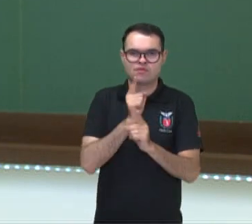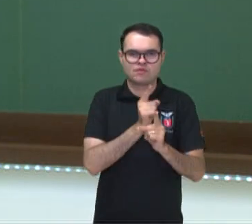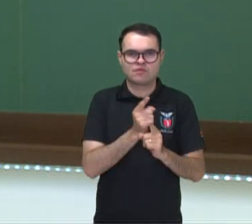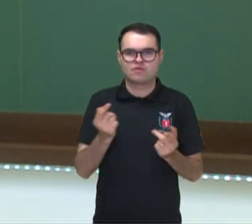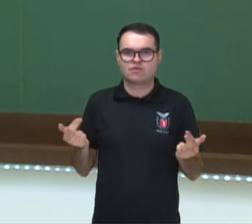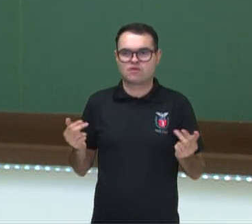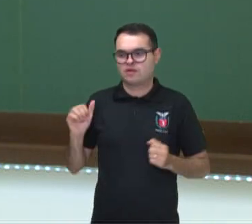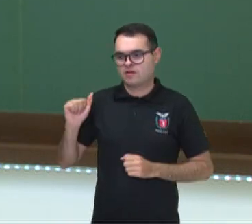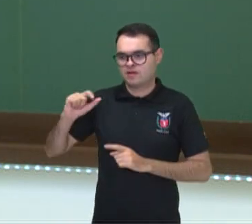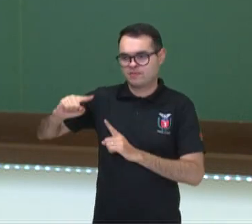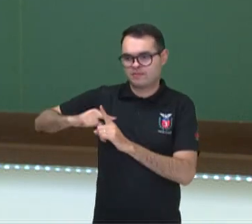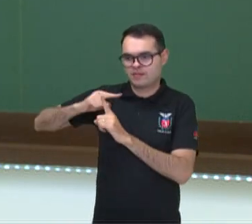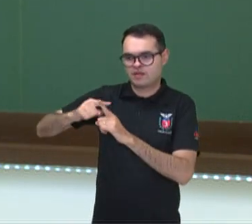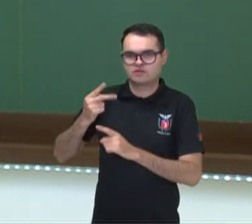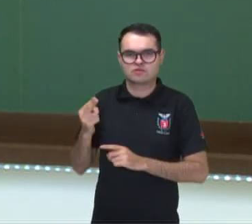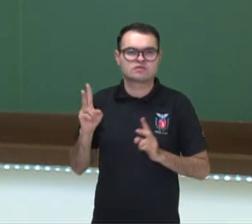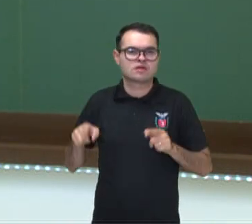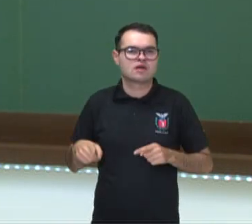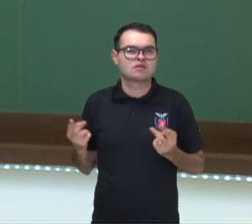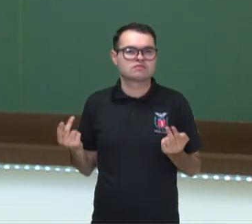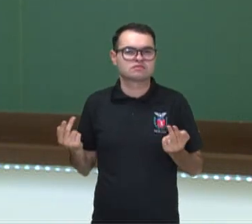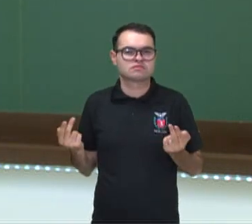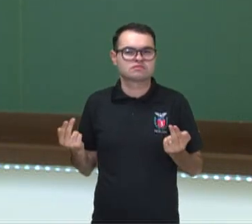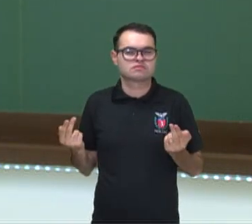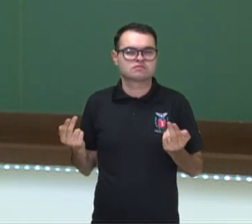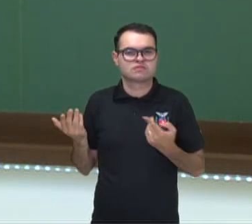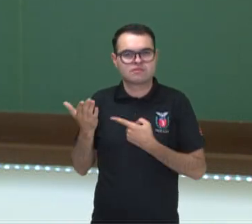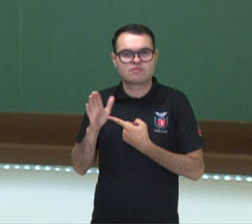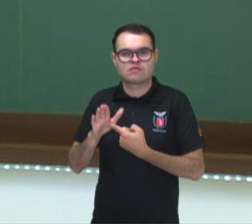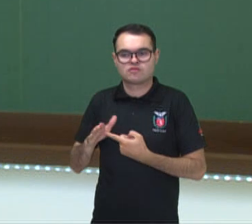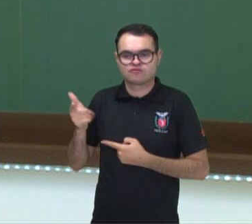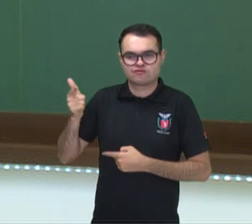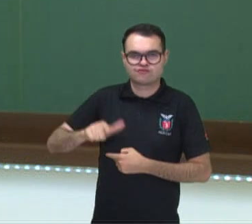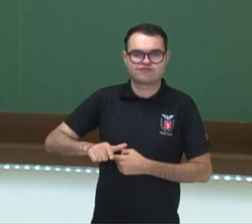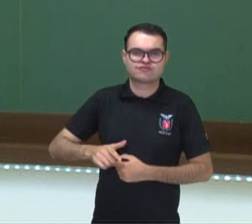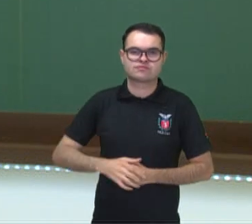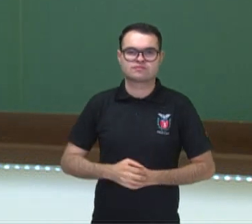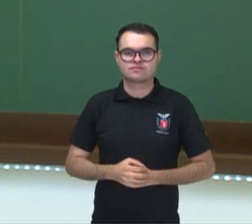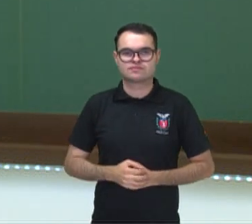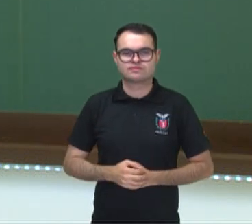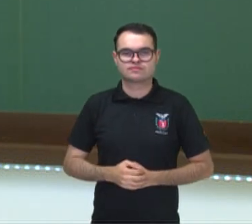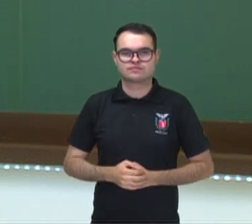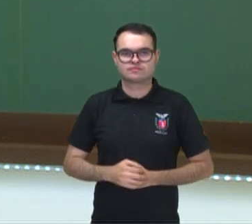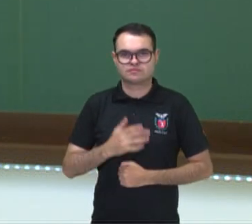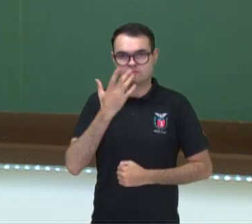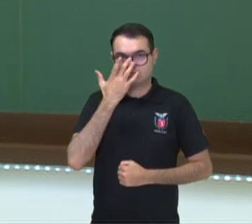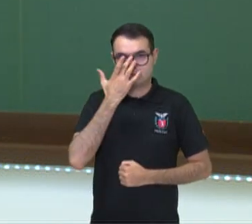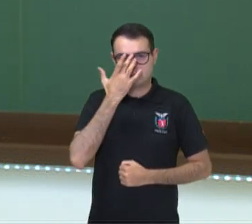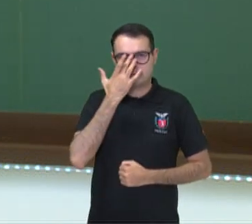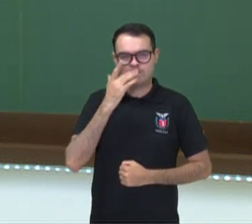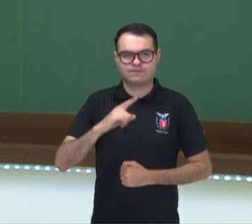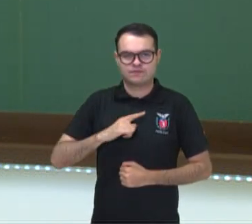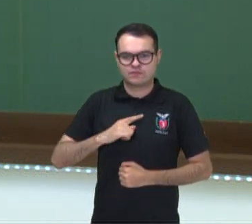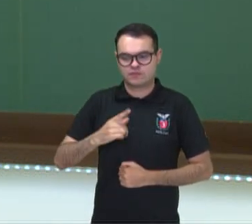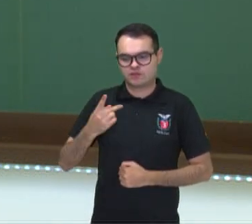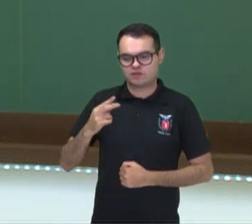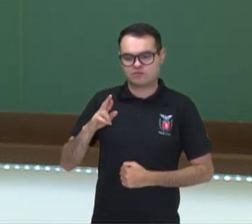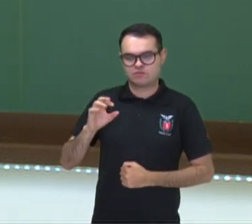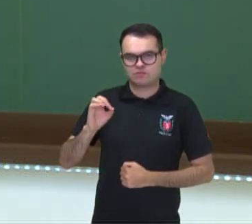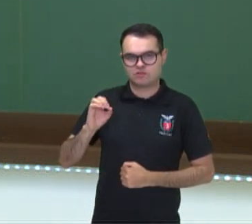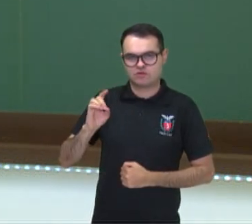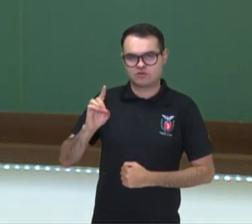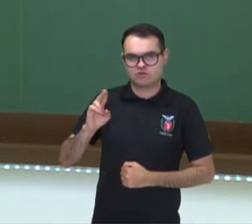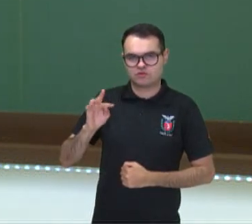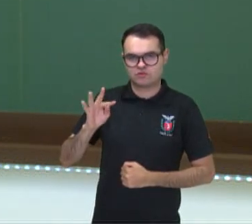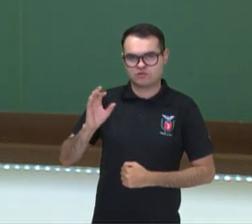A mais 2 no caso. Coloca ele em evidência novamente. Então, você tem um produto, um